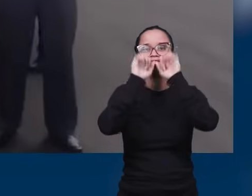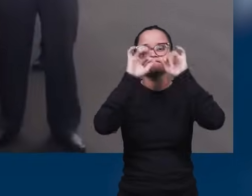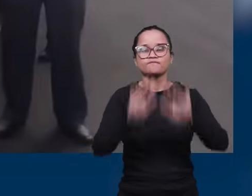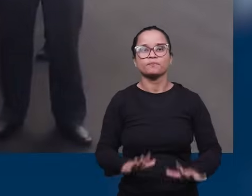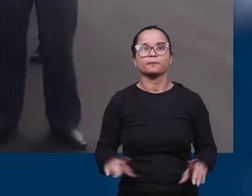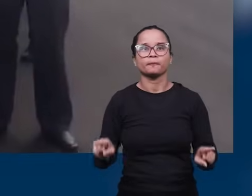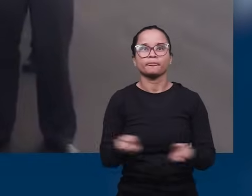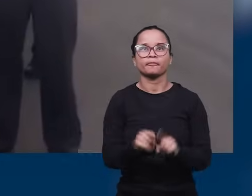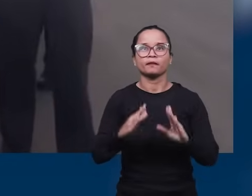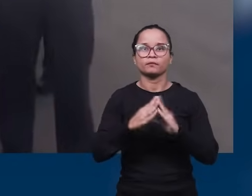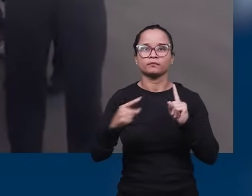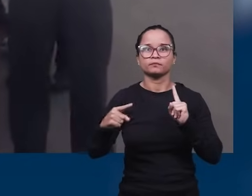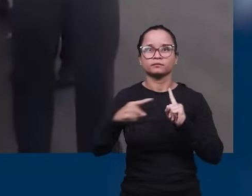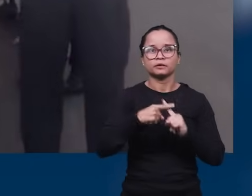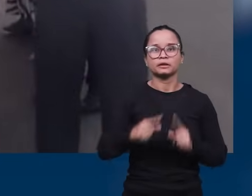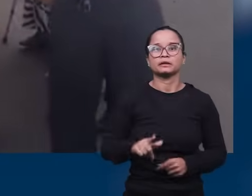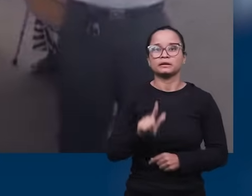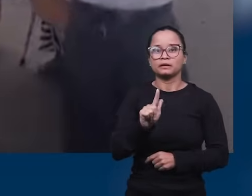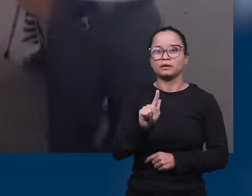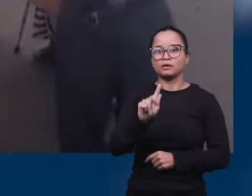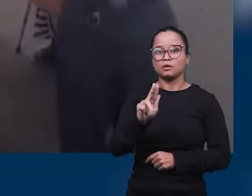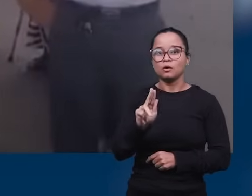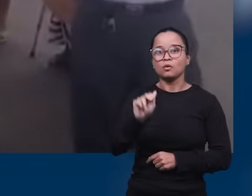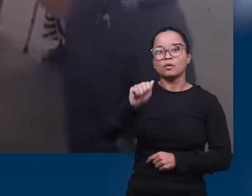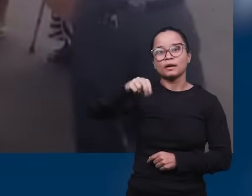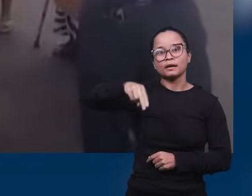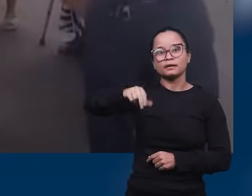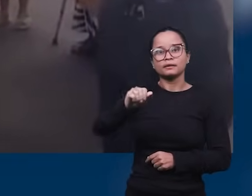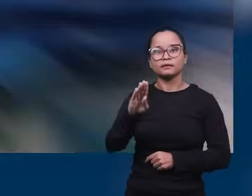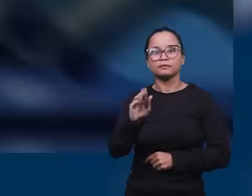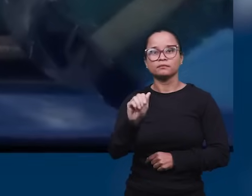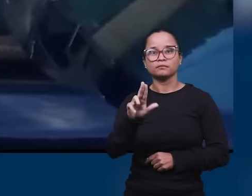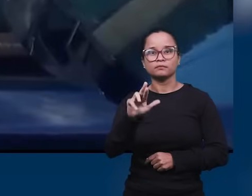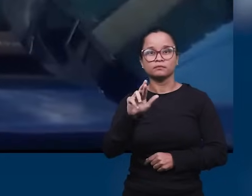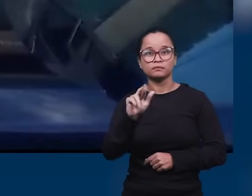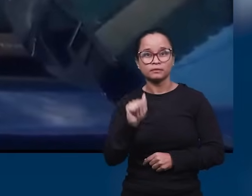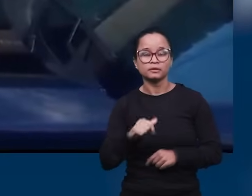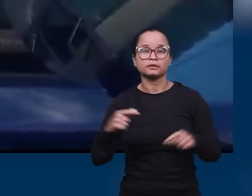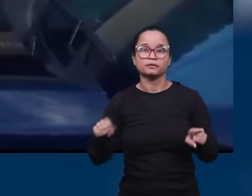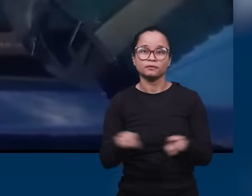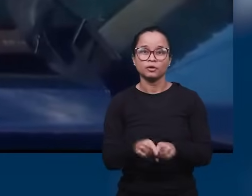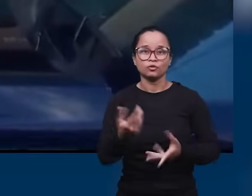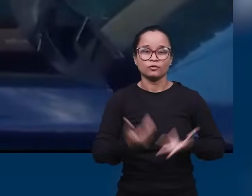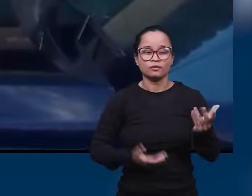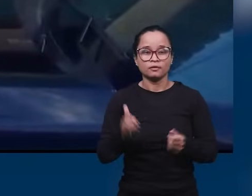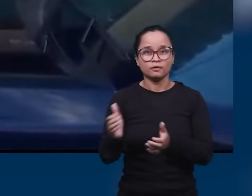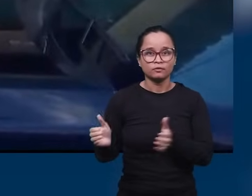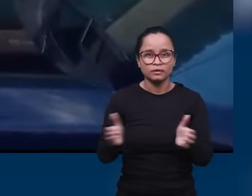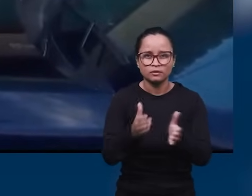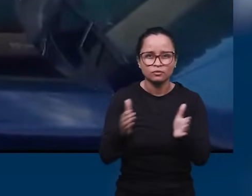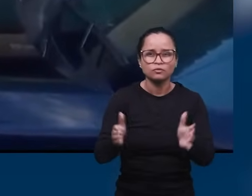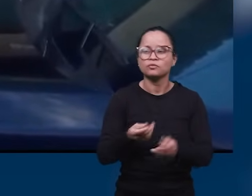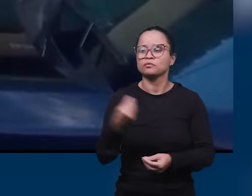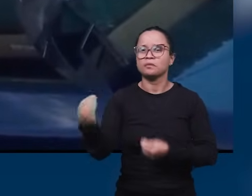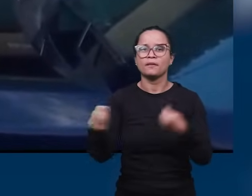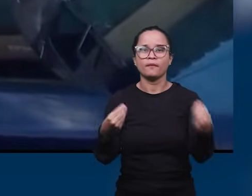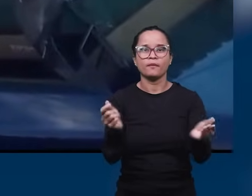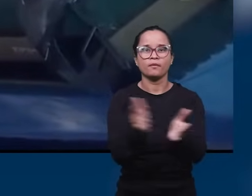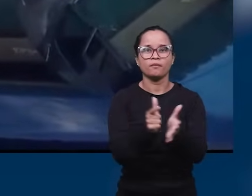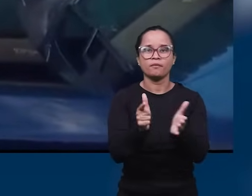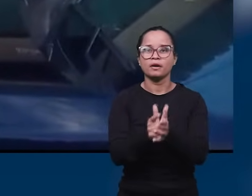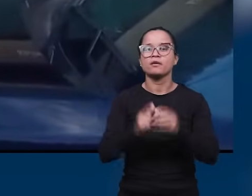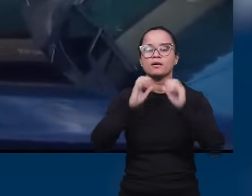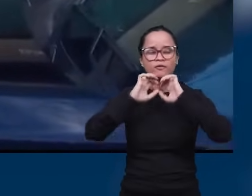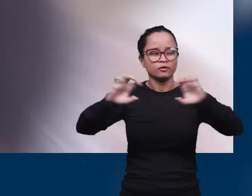Na igreja do Setor Guanabara, em Goiânia, os irmãos saíram às ruas, entregaram convites,